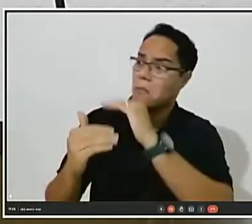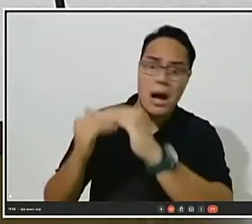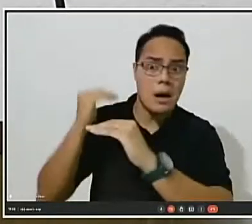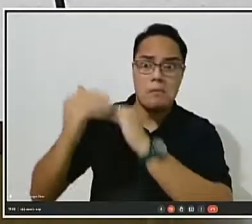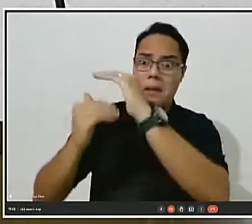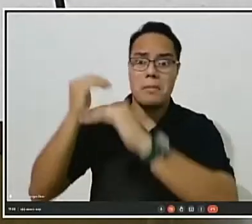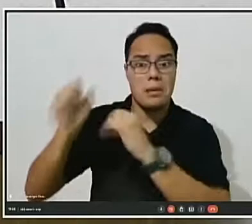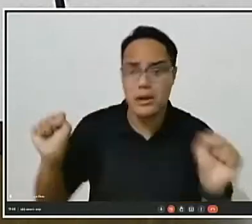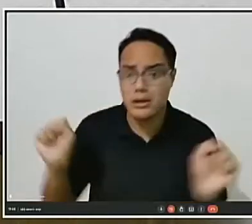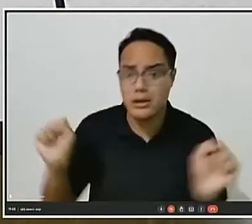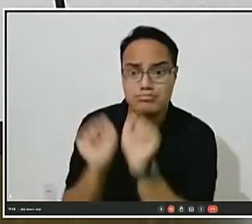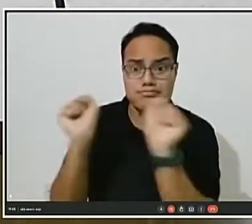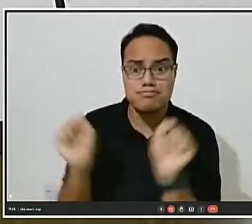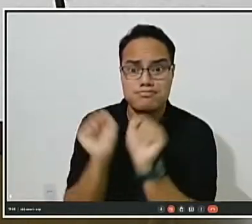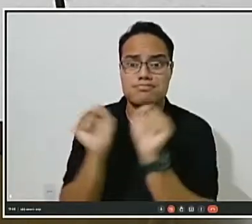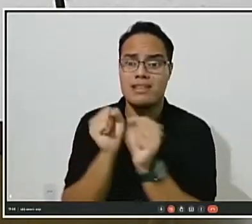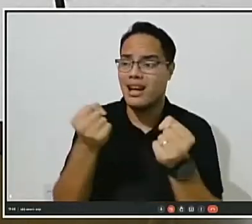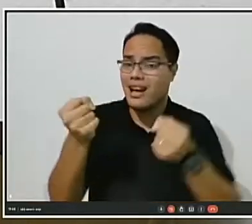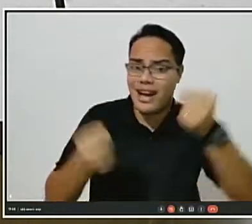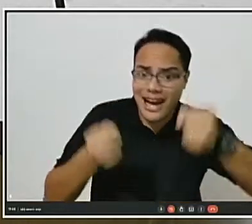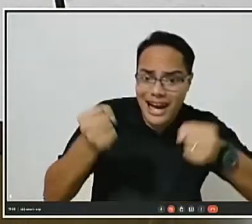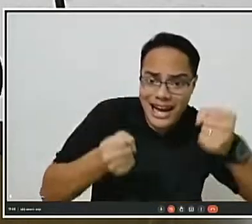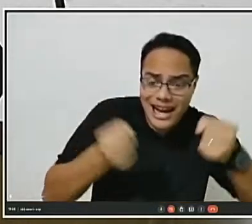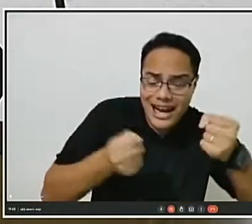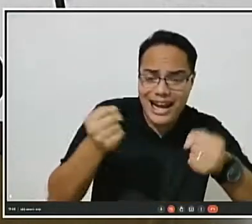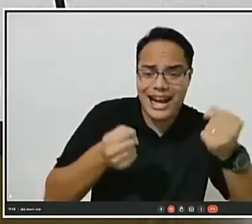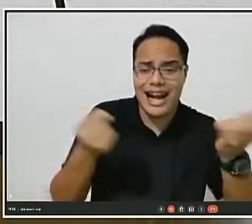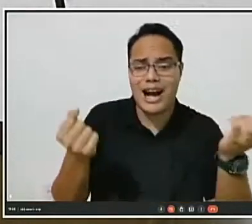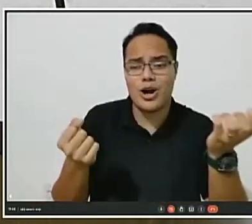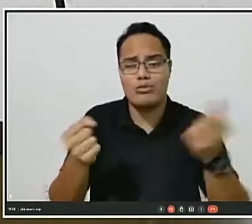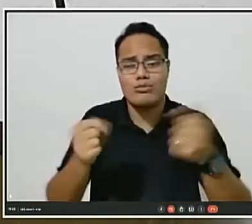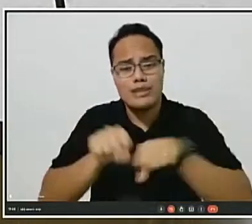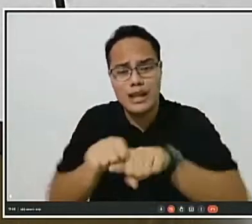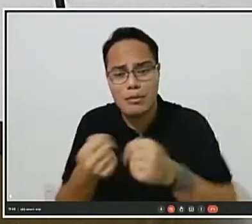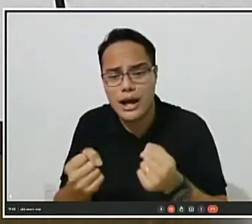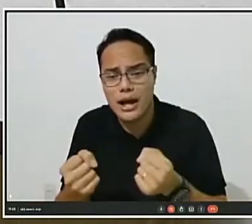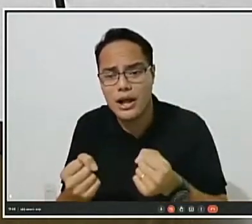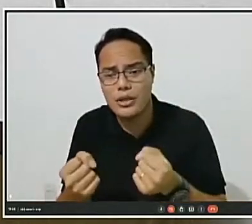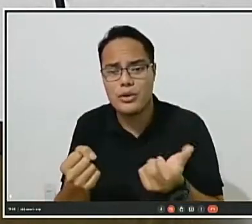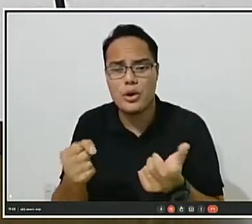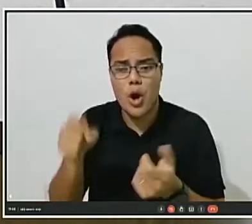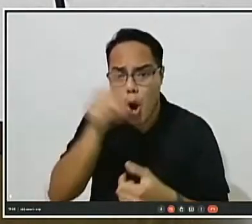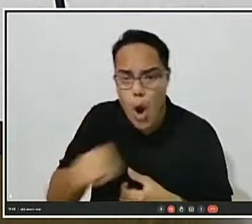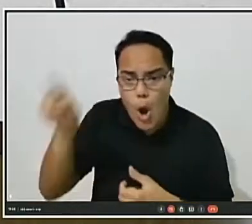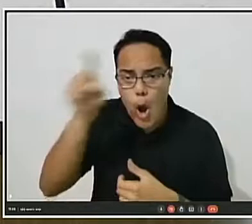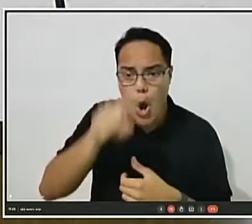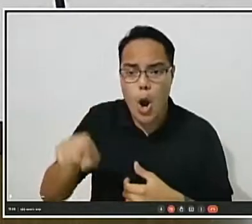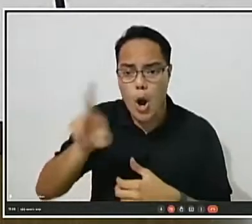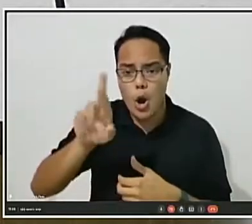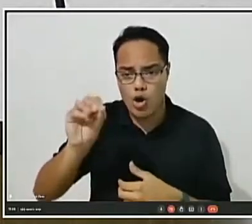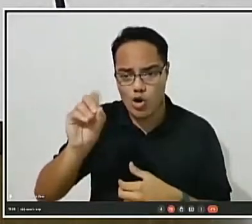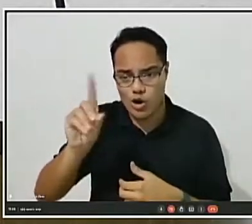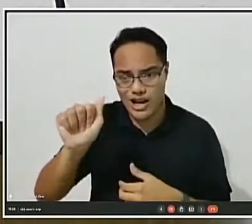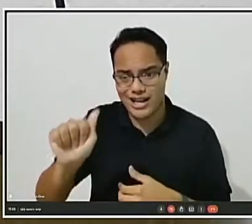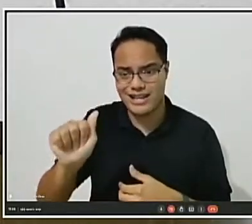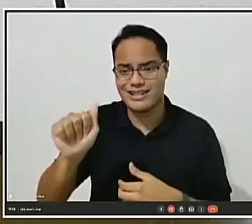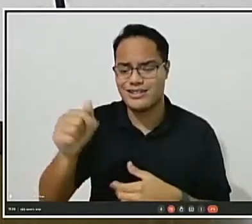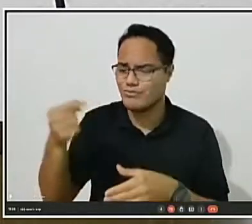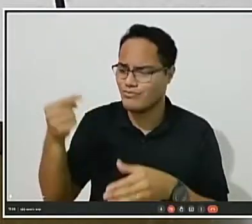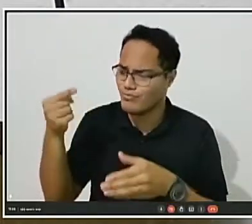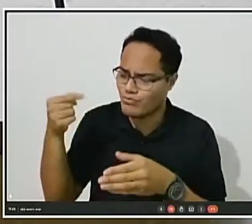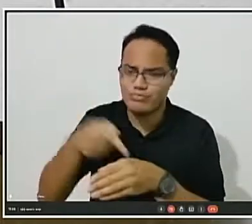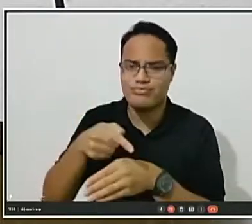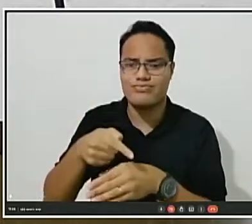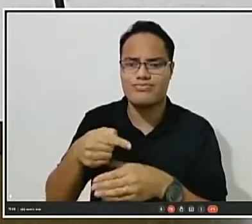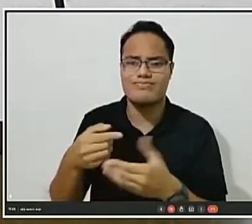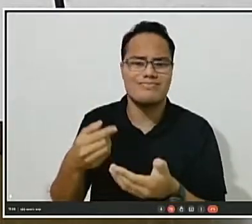como quebrando carros, pneus cortados, naquele ressalto daquele asfalto. E também correndo